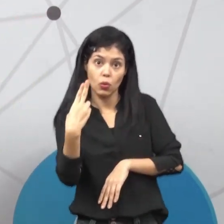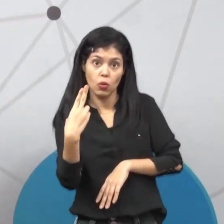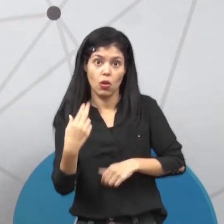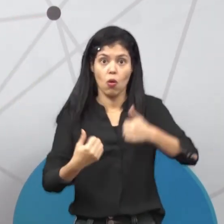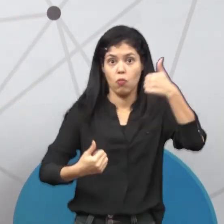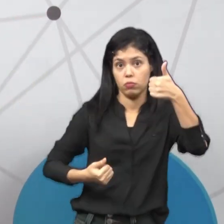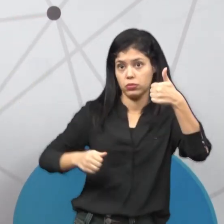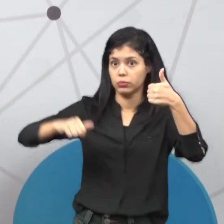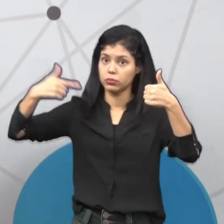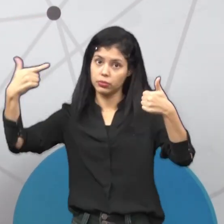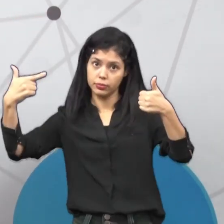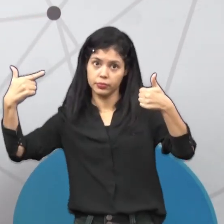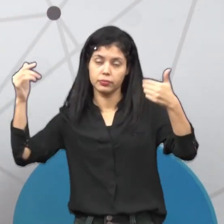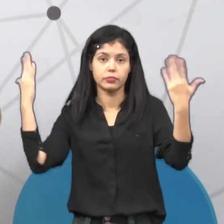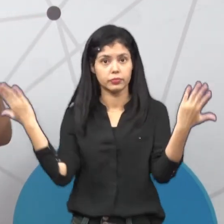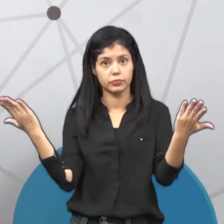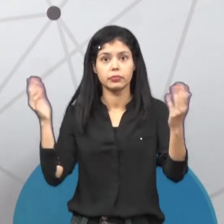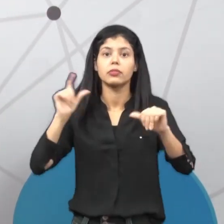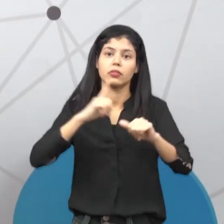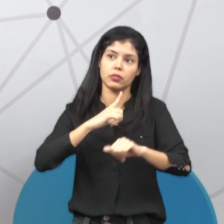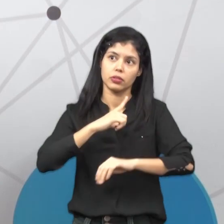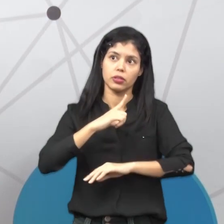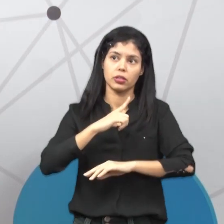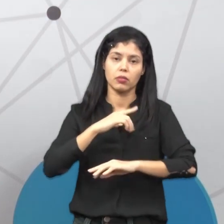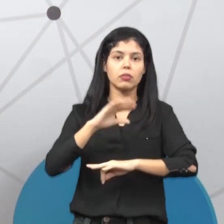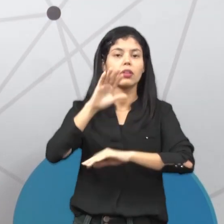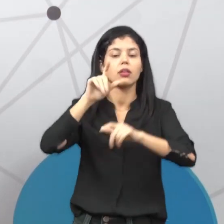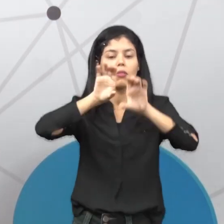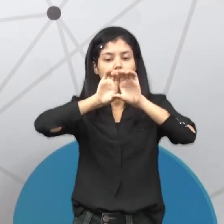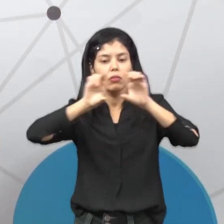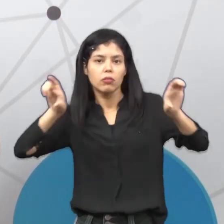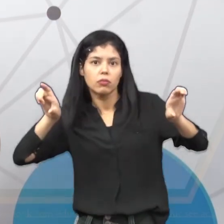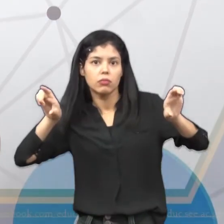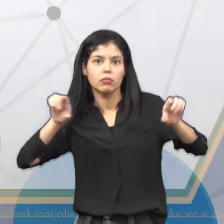1 para um estado 2, nós temos a equação geral dos gases.